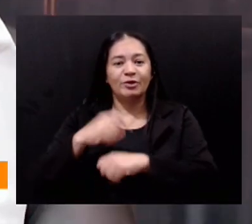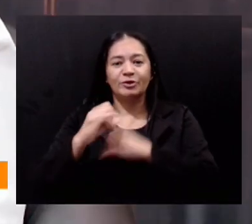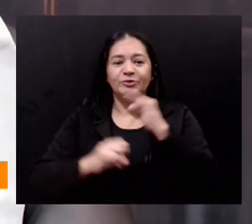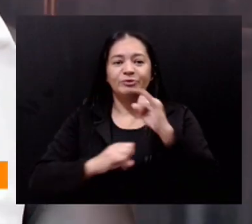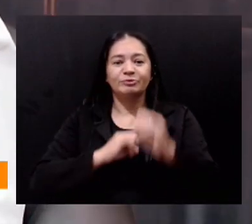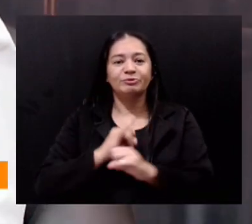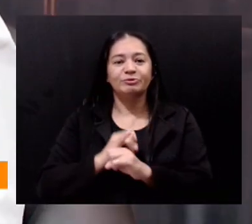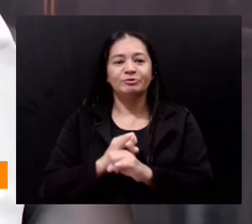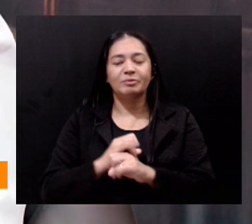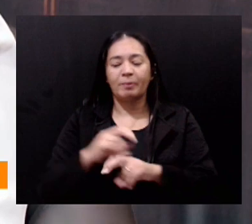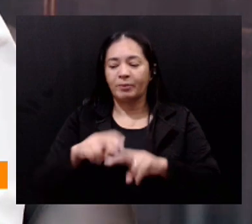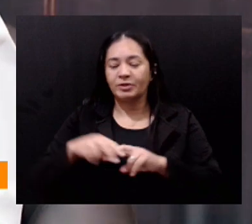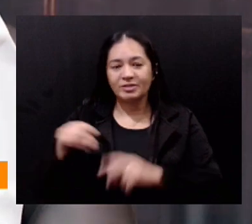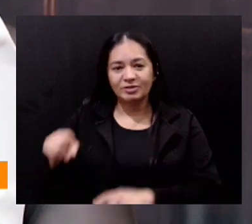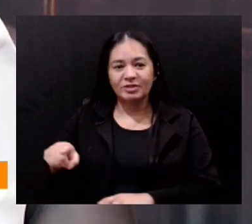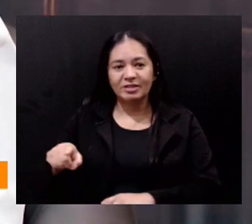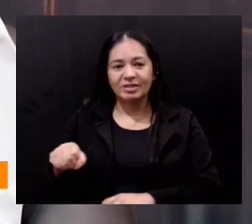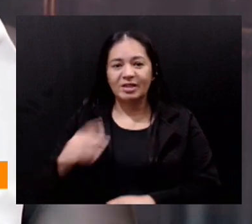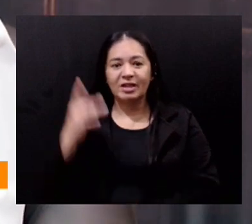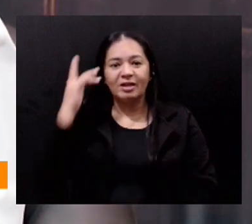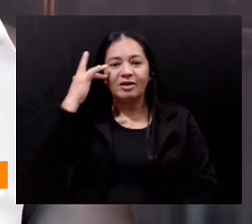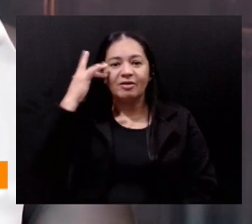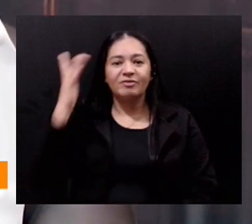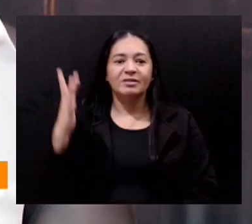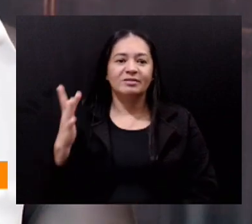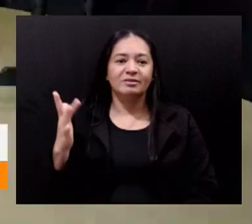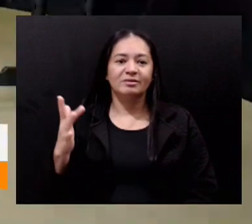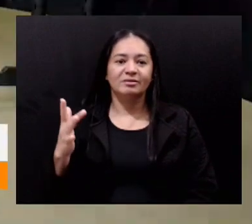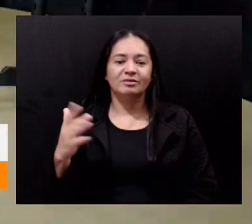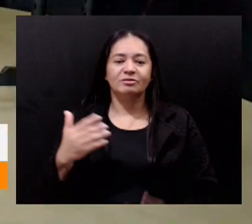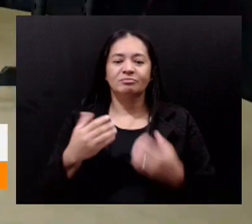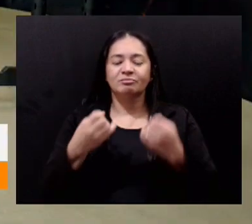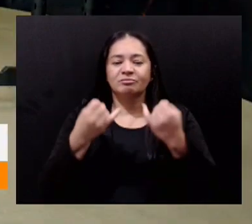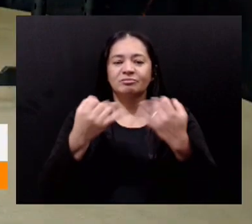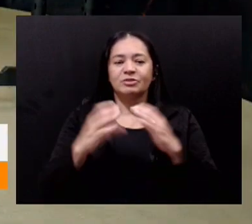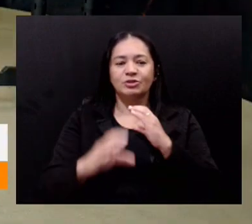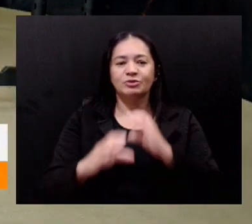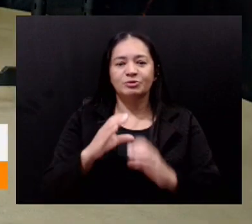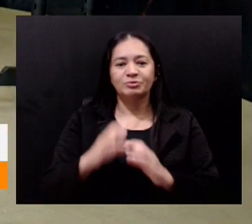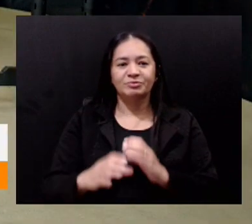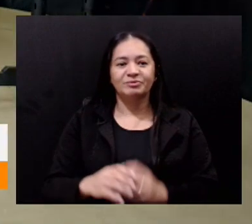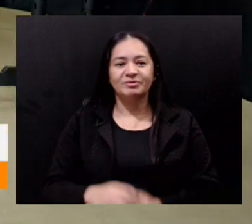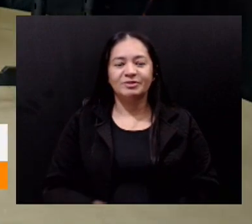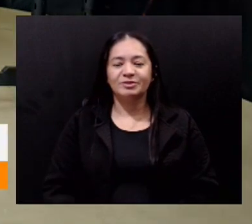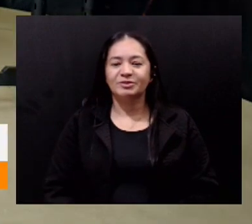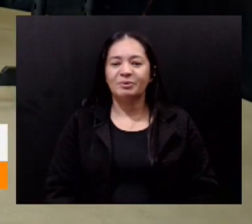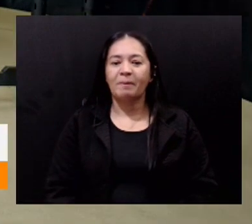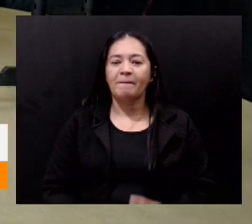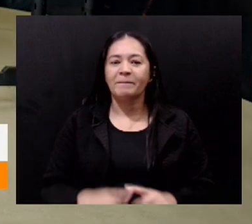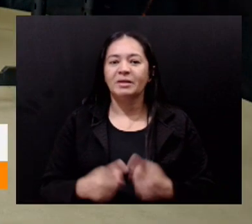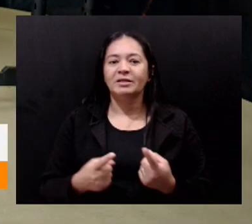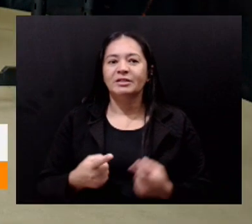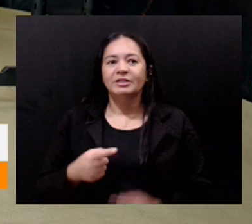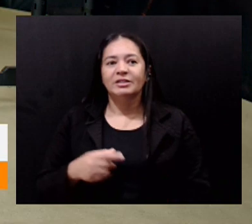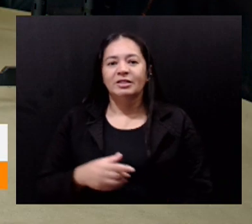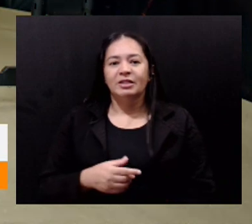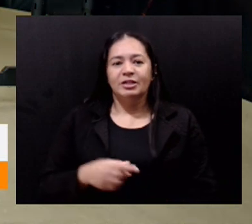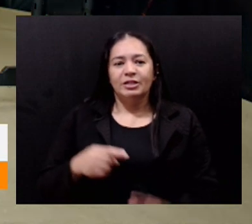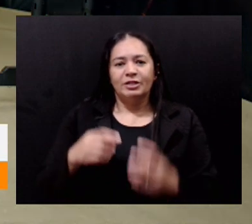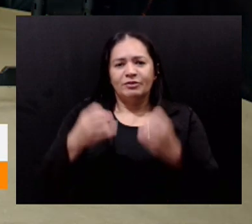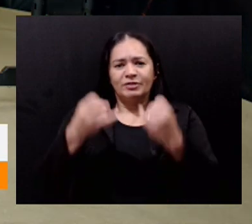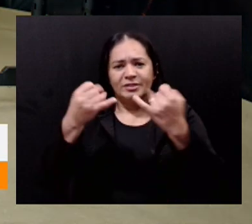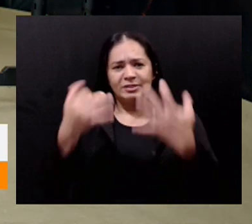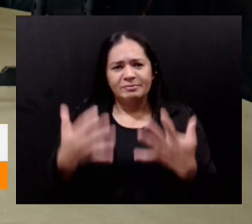uma facilidade maior de se abrir, de se comunicar. Gente, mas aí quando vocês falam dessa situação, né, acende